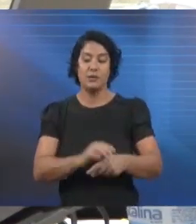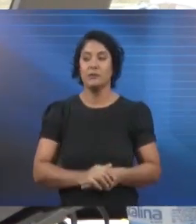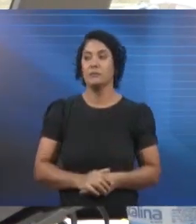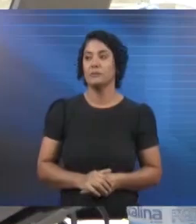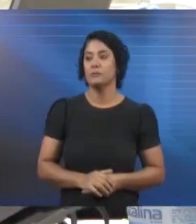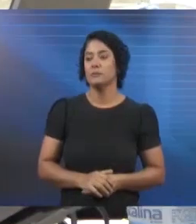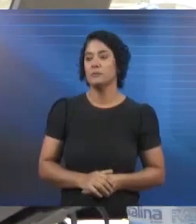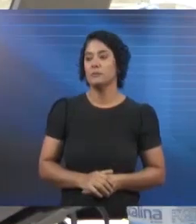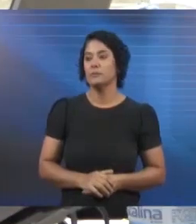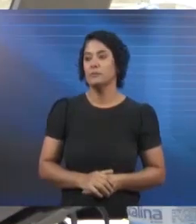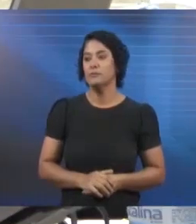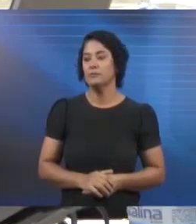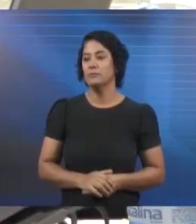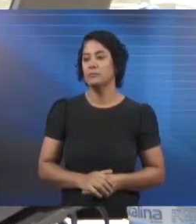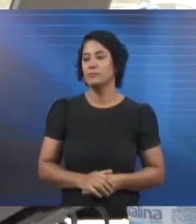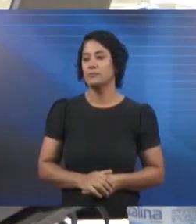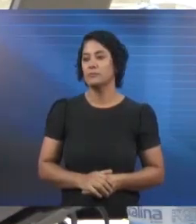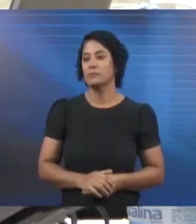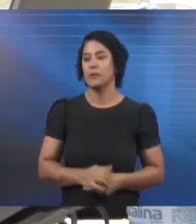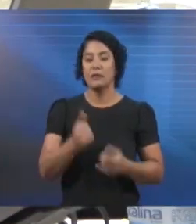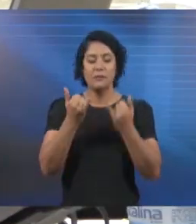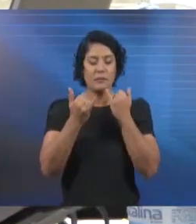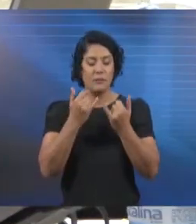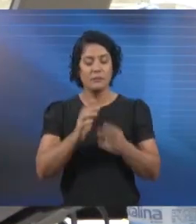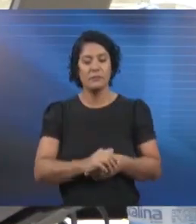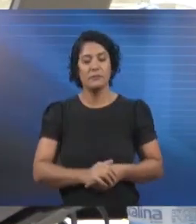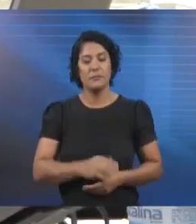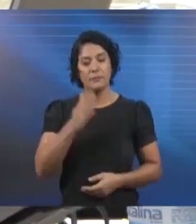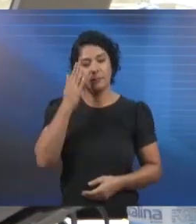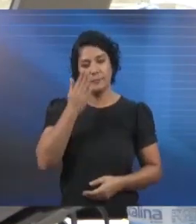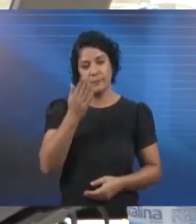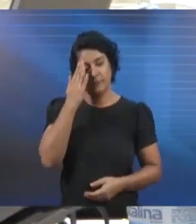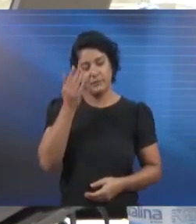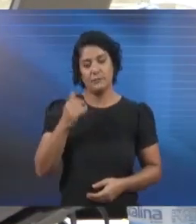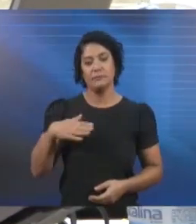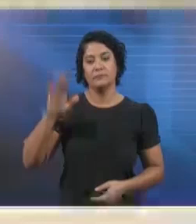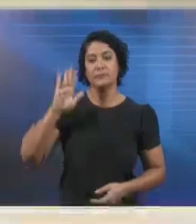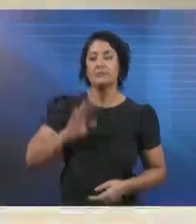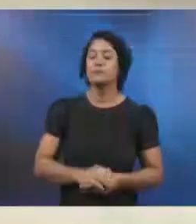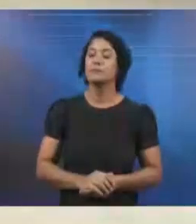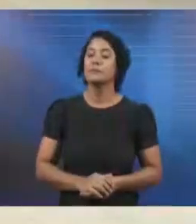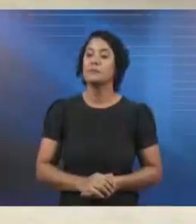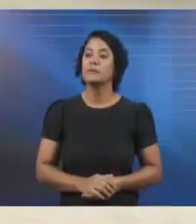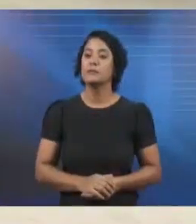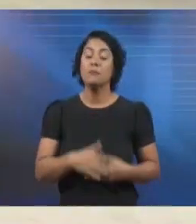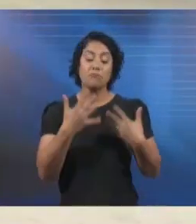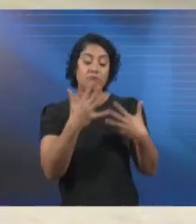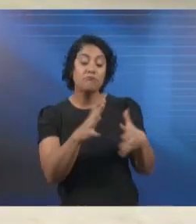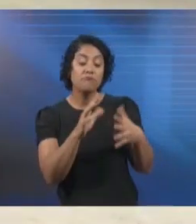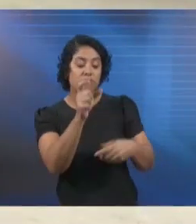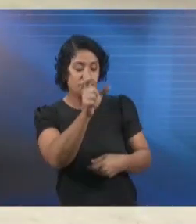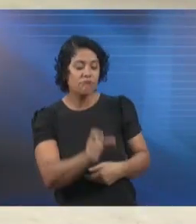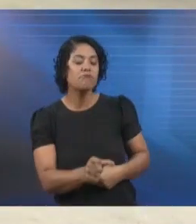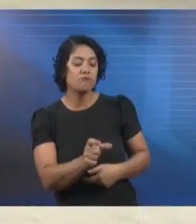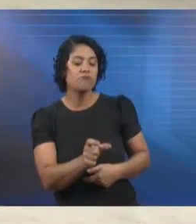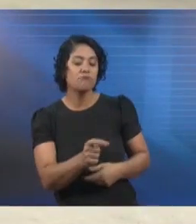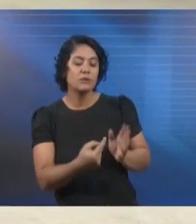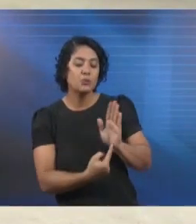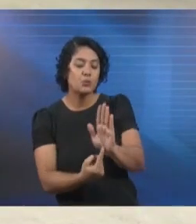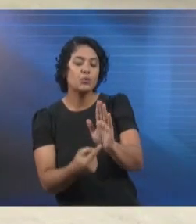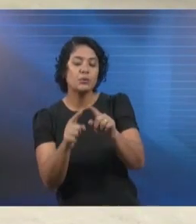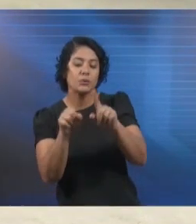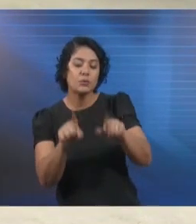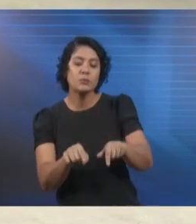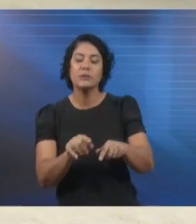de projeto enfim era só essa informação Muito obrigado pela parte Deputado pois não Deputado parabenizo vossa excelência pela apresentação do